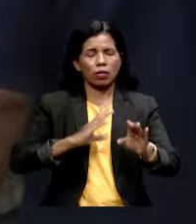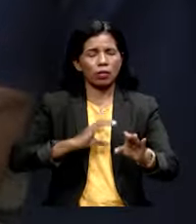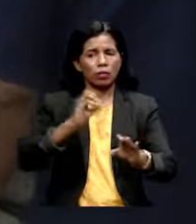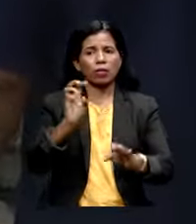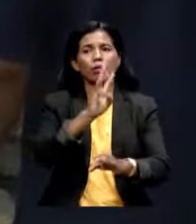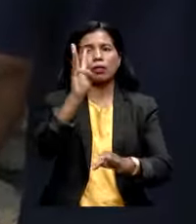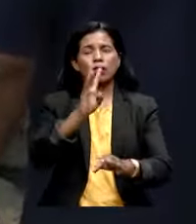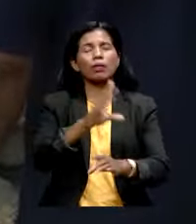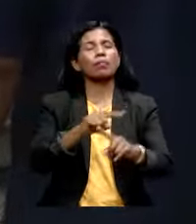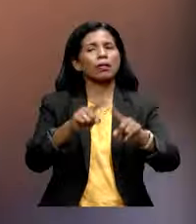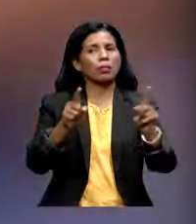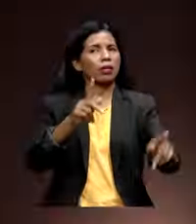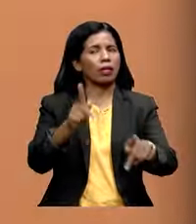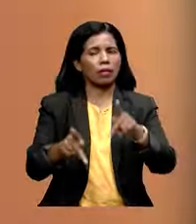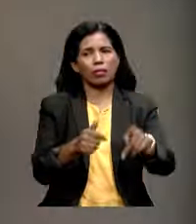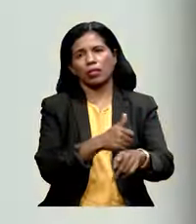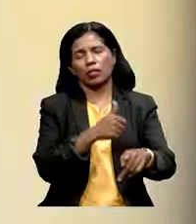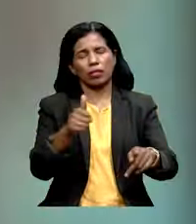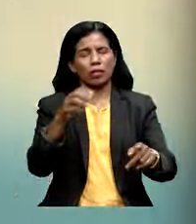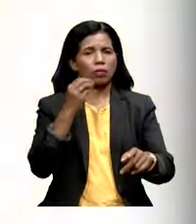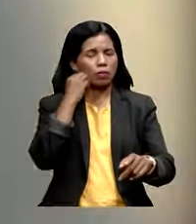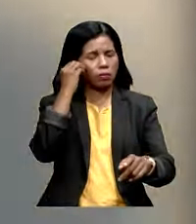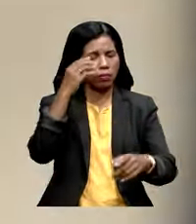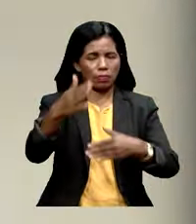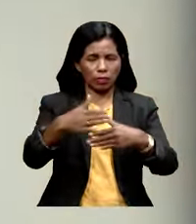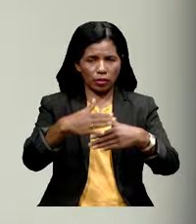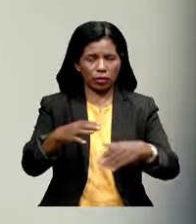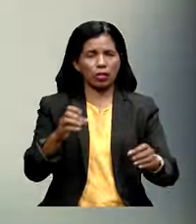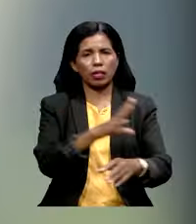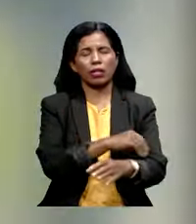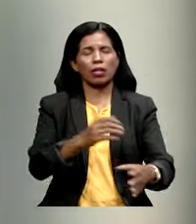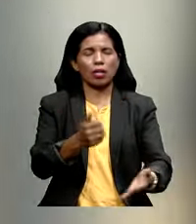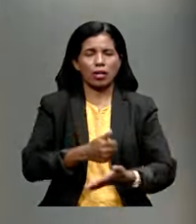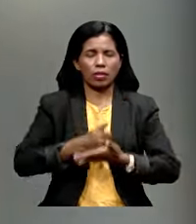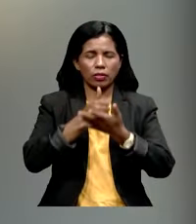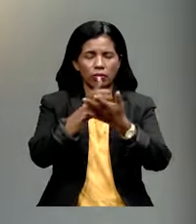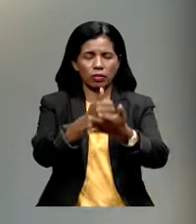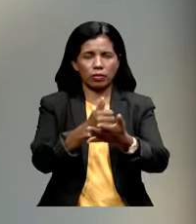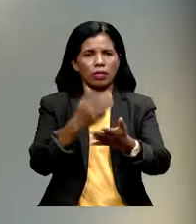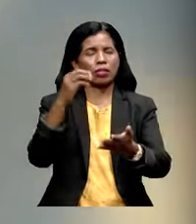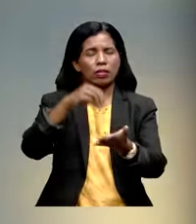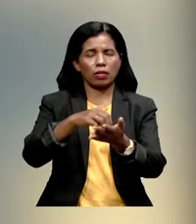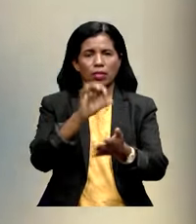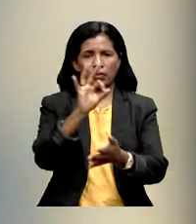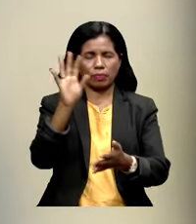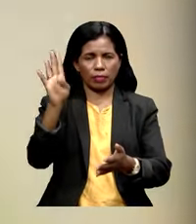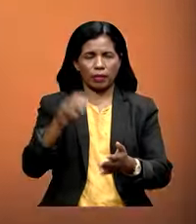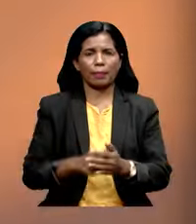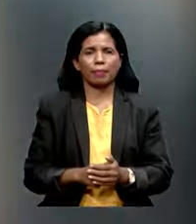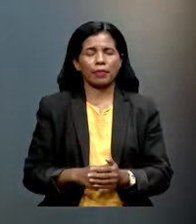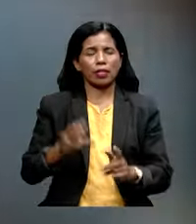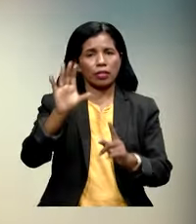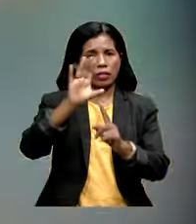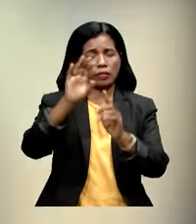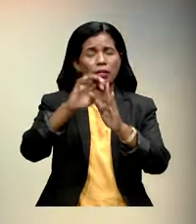né? Mas bem, comunidade Balon, na bela básica área refer, consegue salva no viral e a mídia social. No nesse